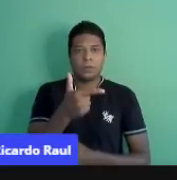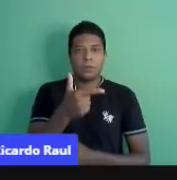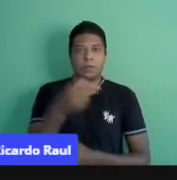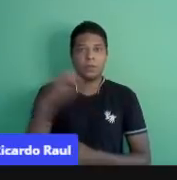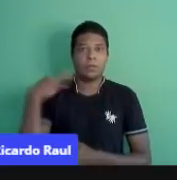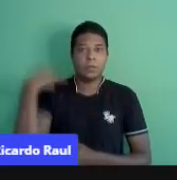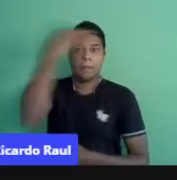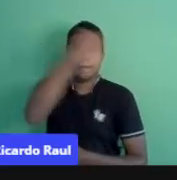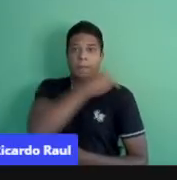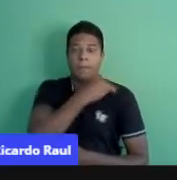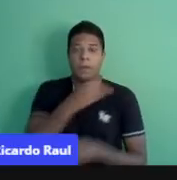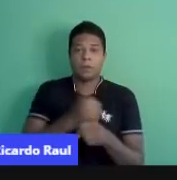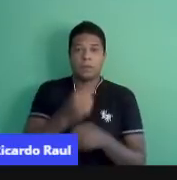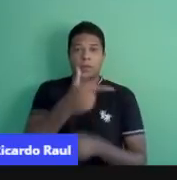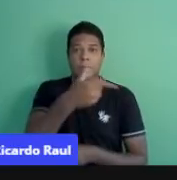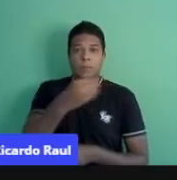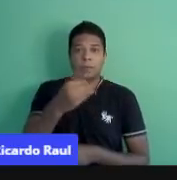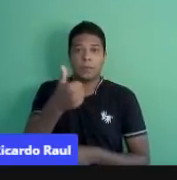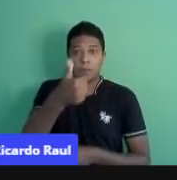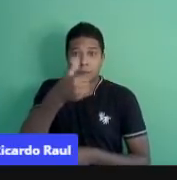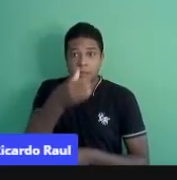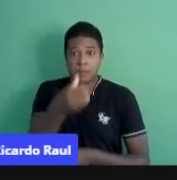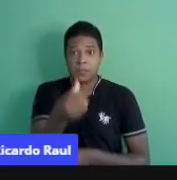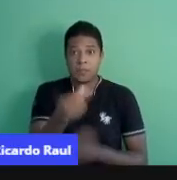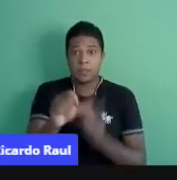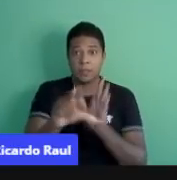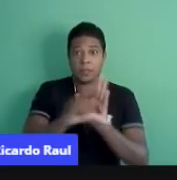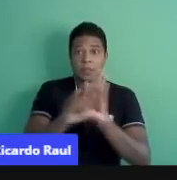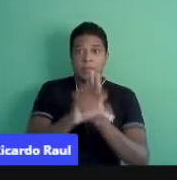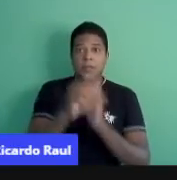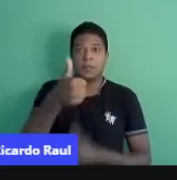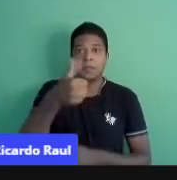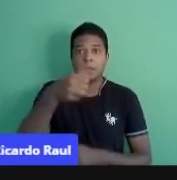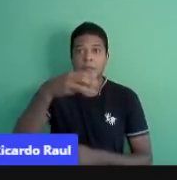2016, a lei número